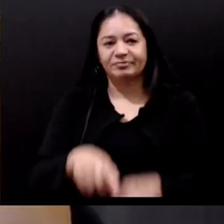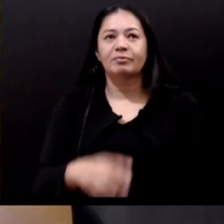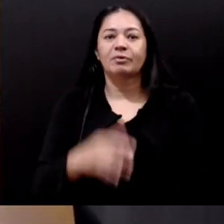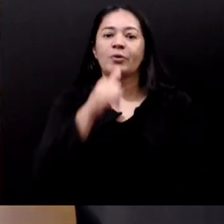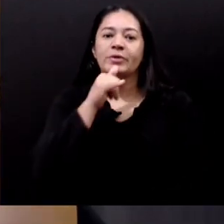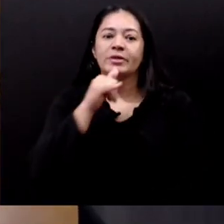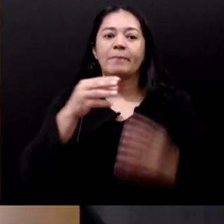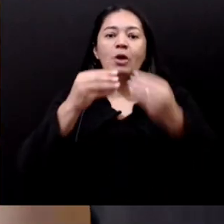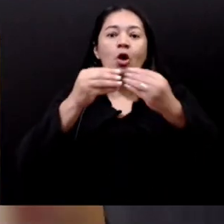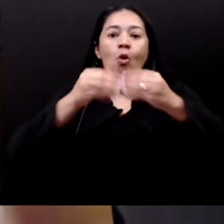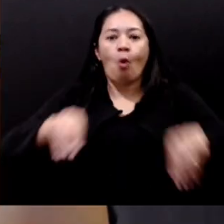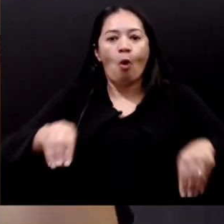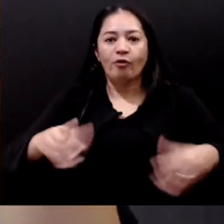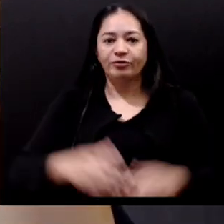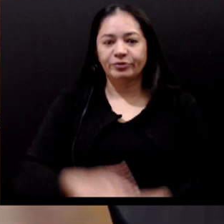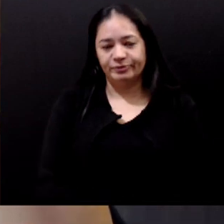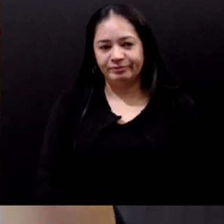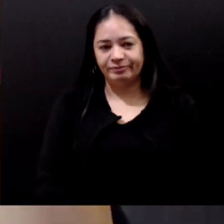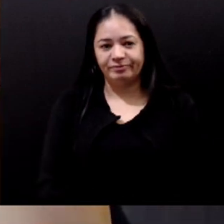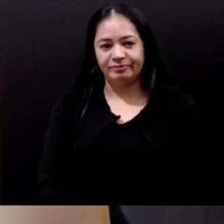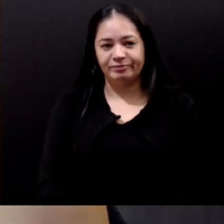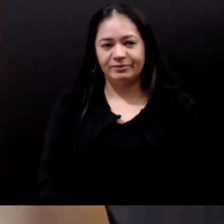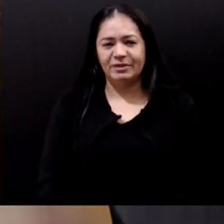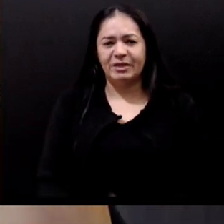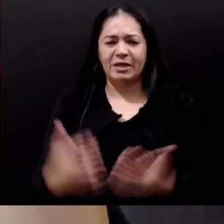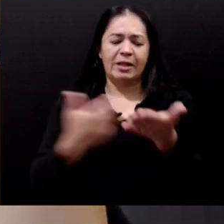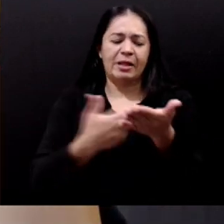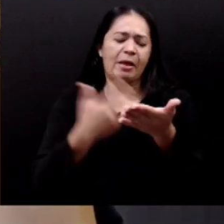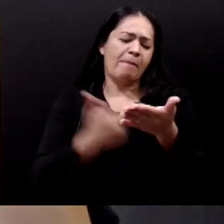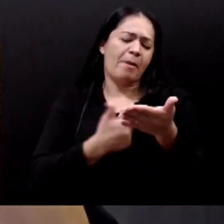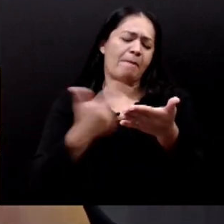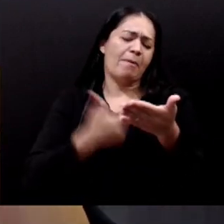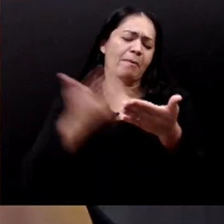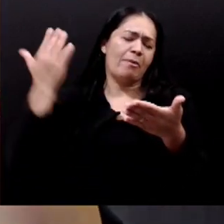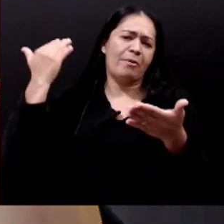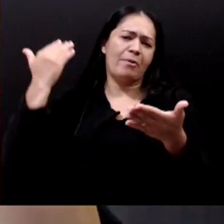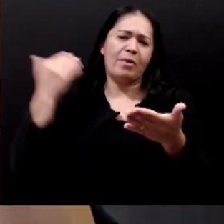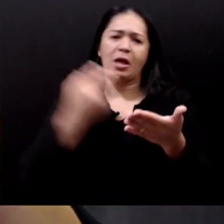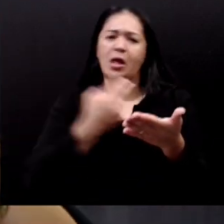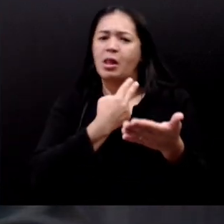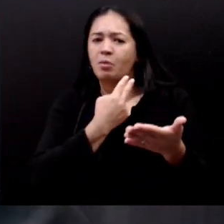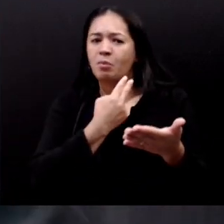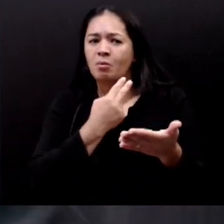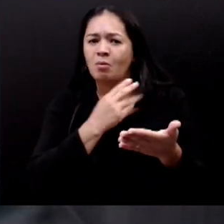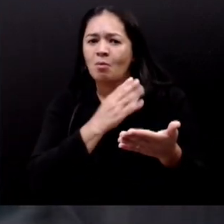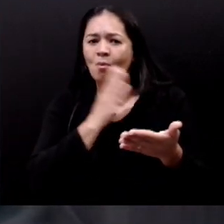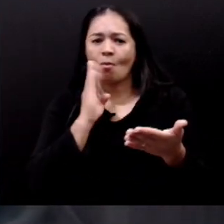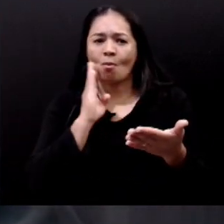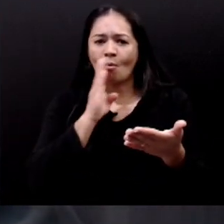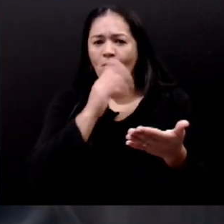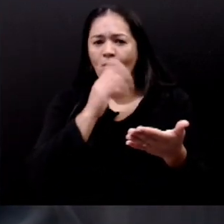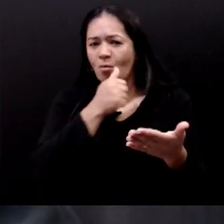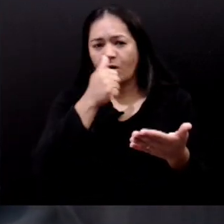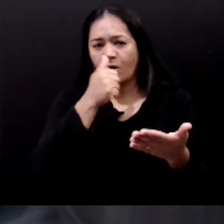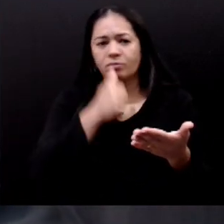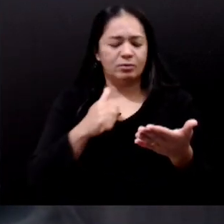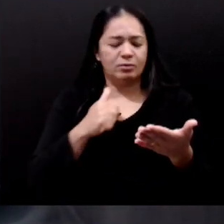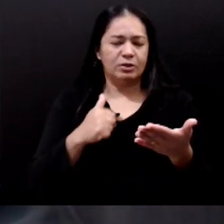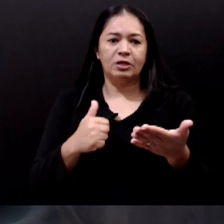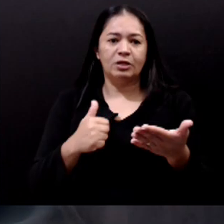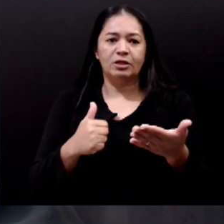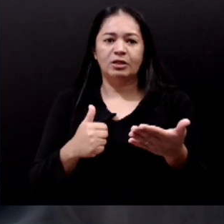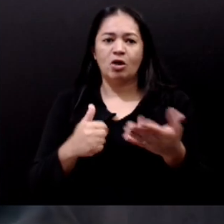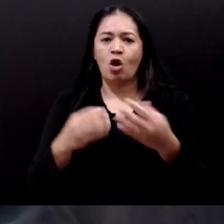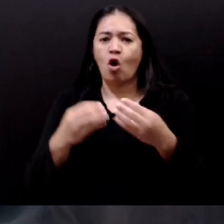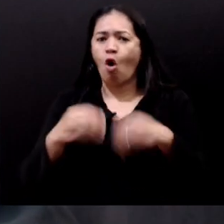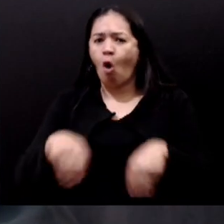que peguei aquelas revistas, assim, antigas sobre Aham. dieta e moda, né? Uma hora, não, você tem que comer ovo porque o